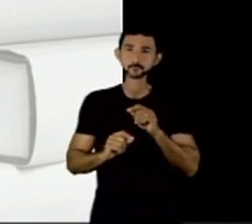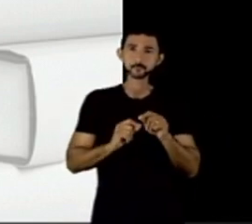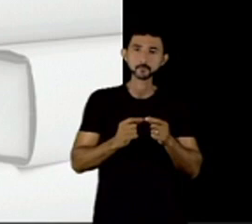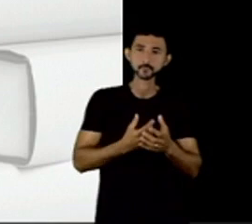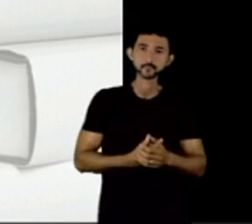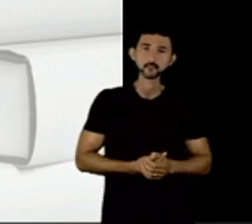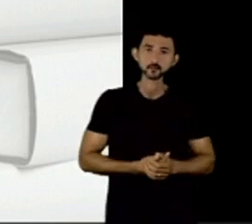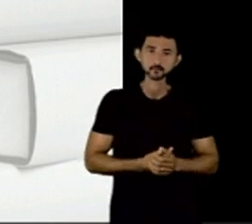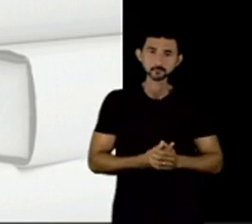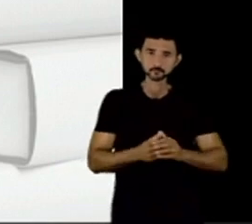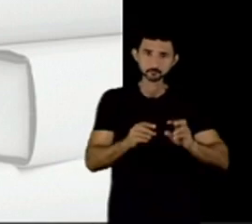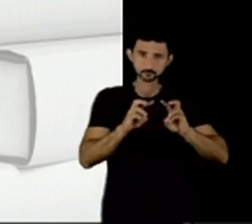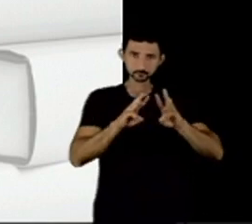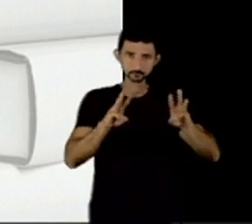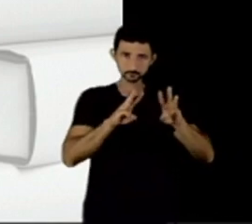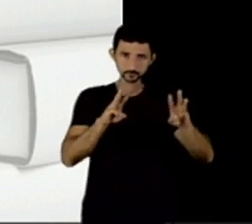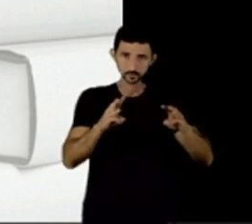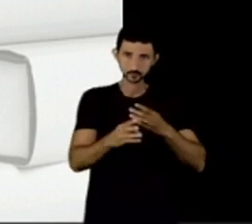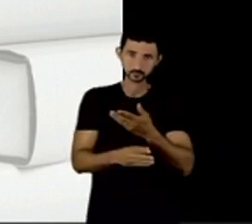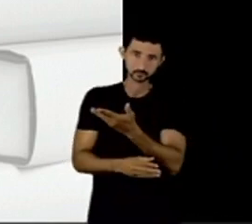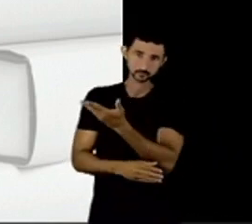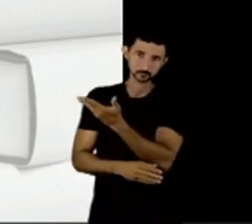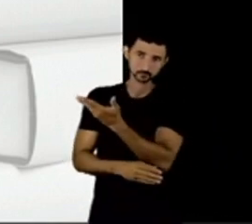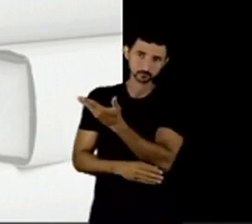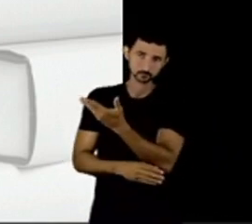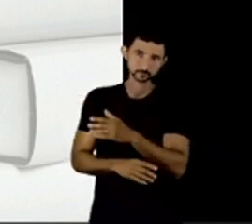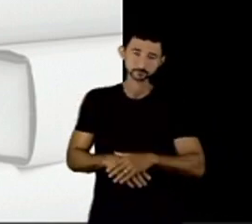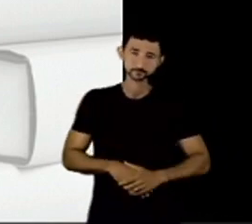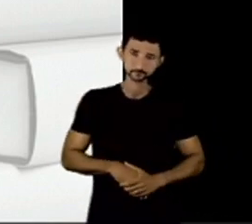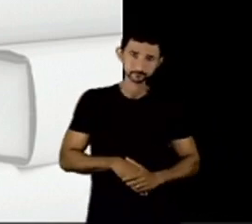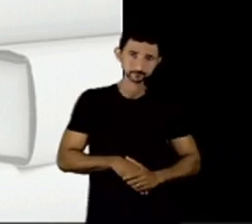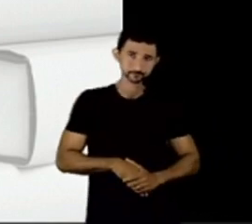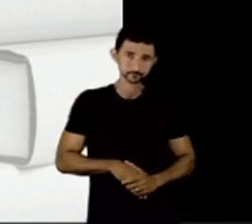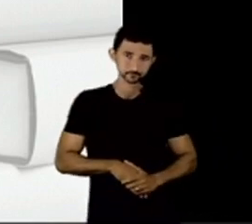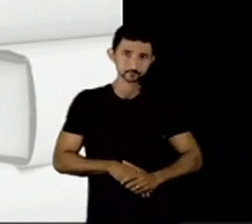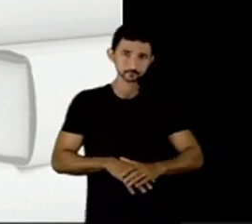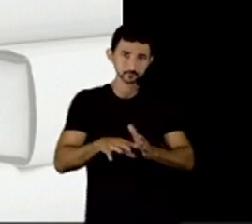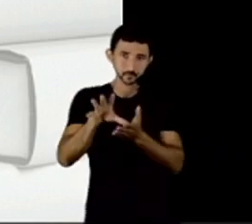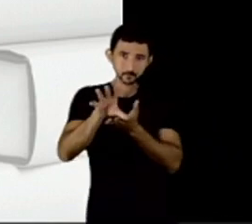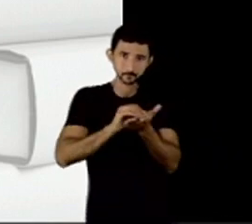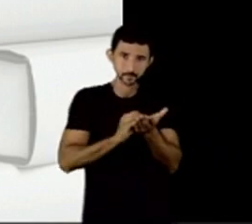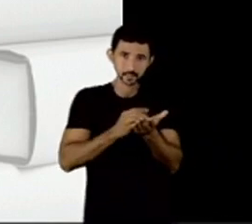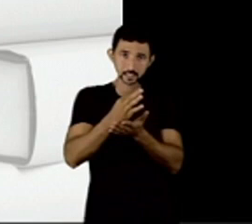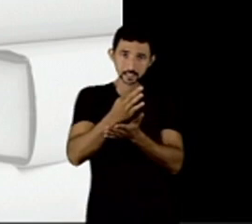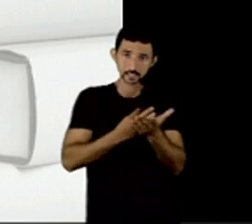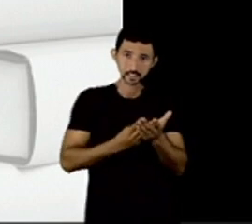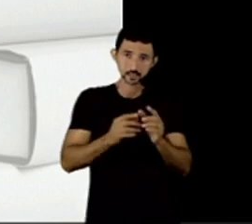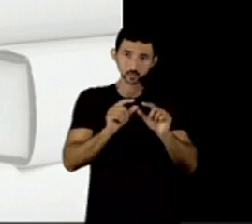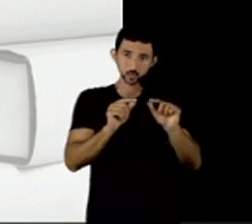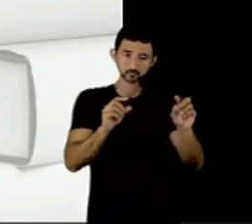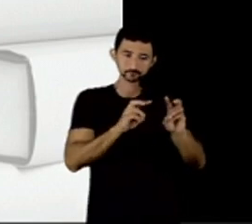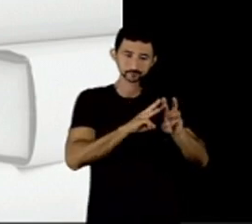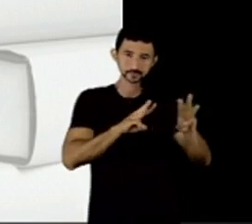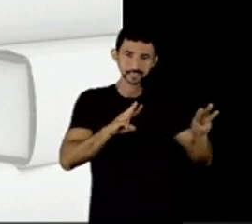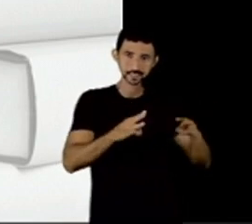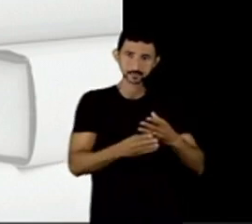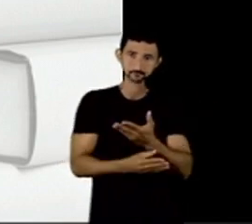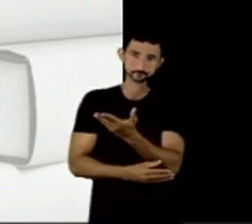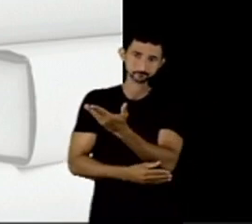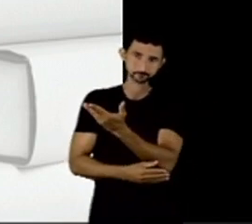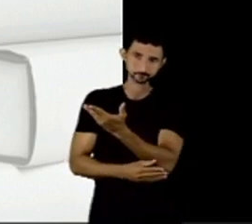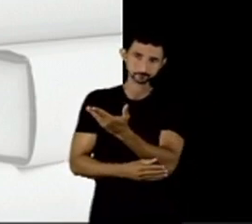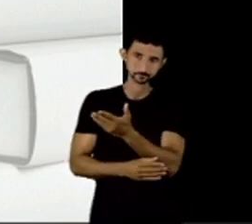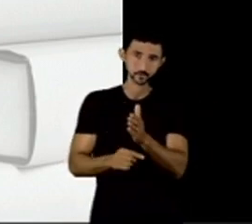de endereço eletrônico do texto. Mas o site é essa primeira parte aqui que termina